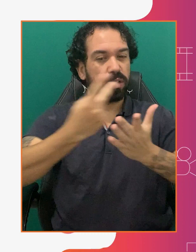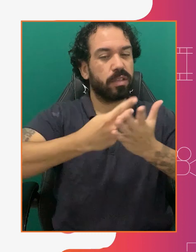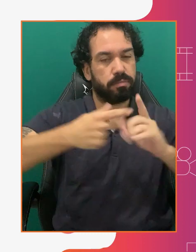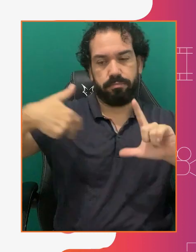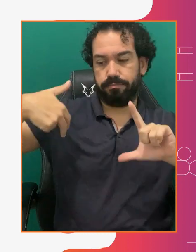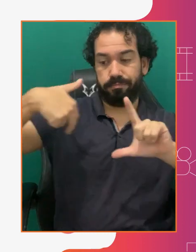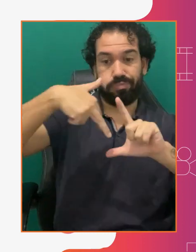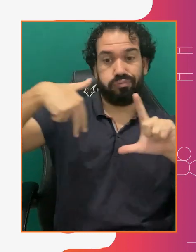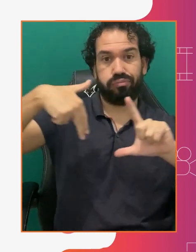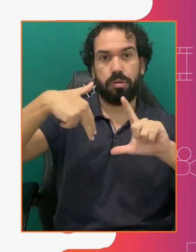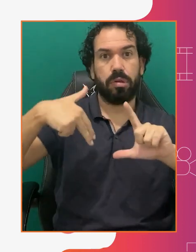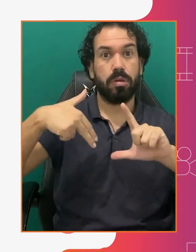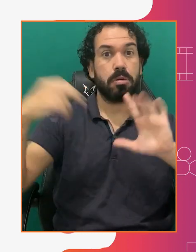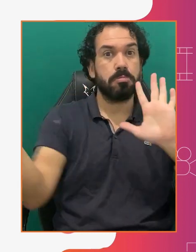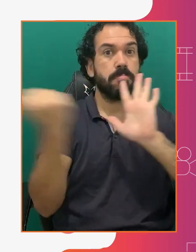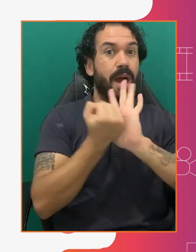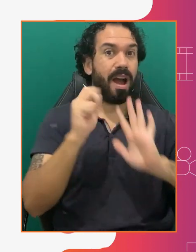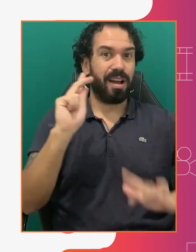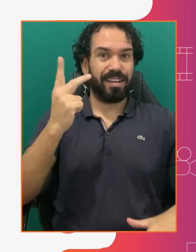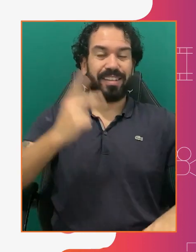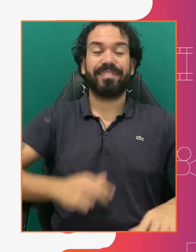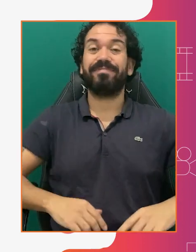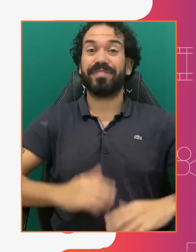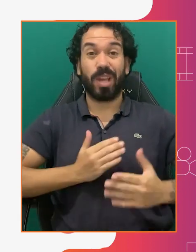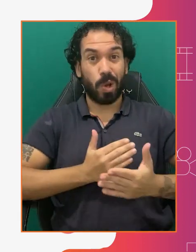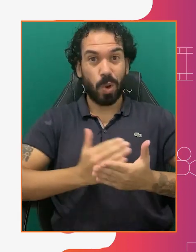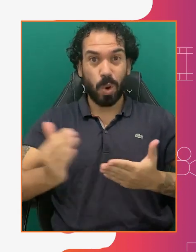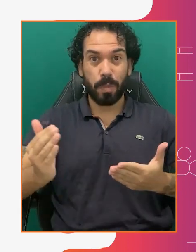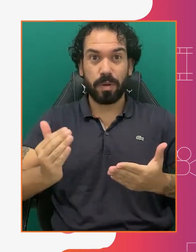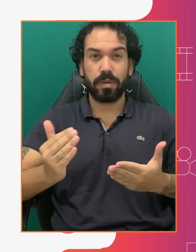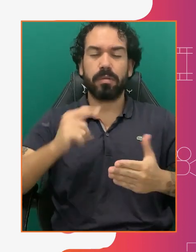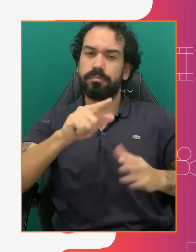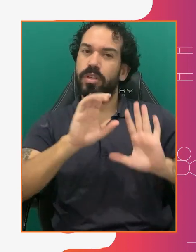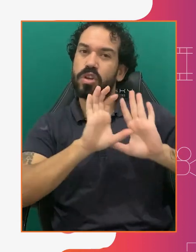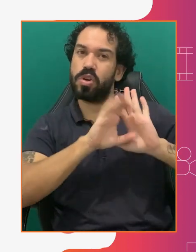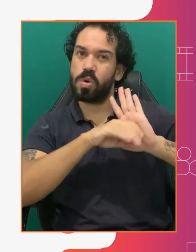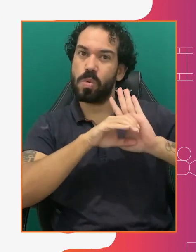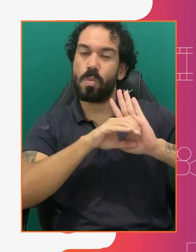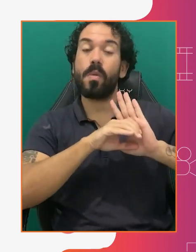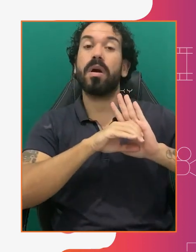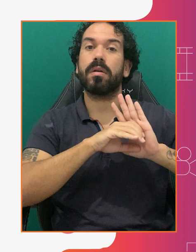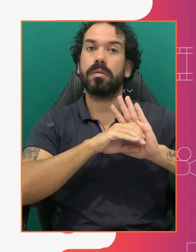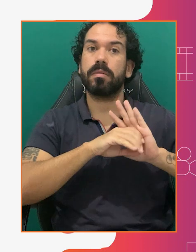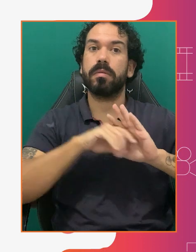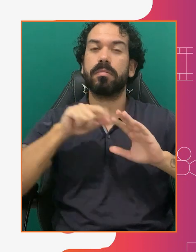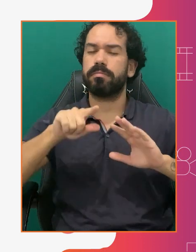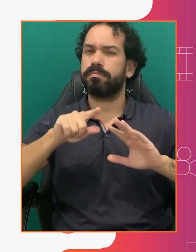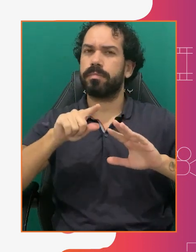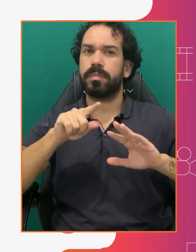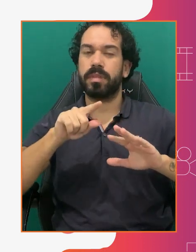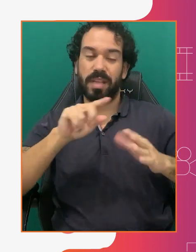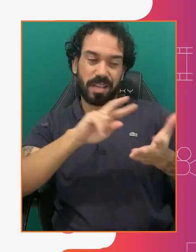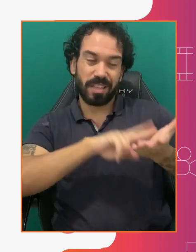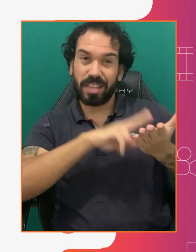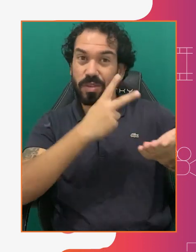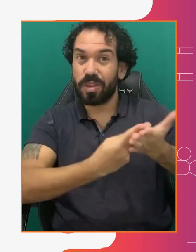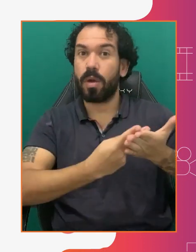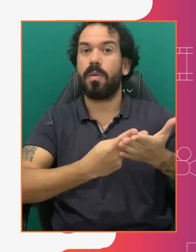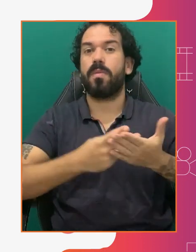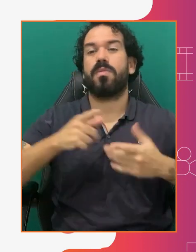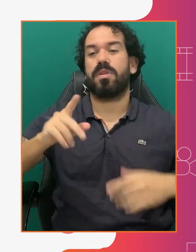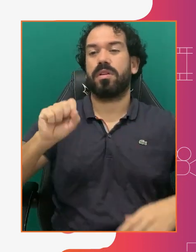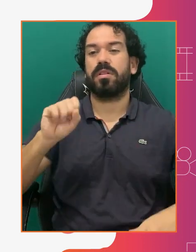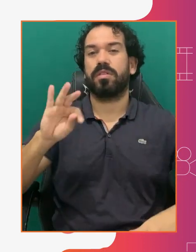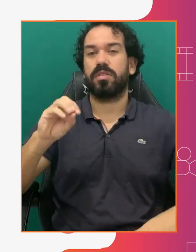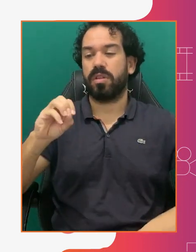nessa técnica que fizeram história. Começando então pela sua definição, a tradução literal do termo